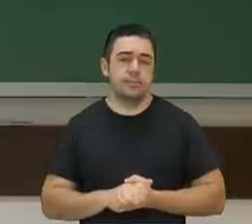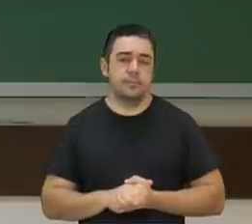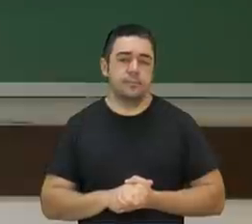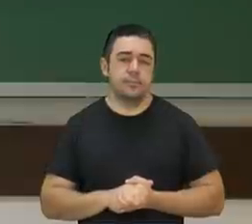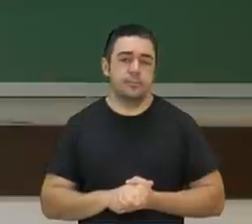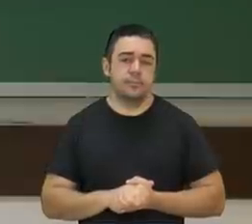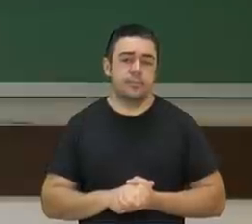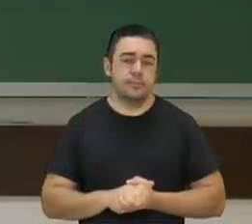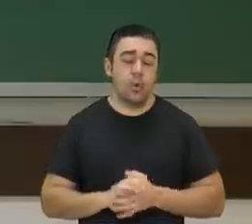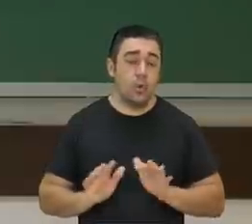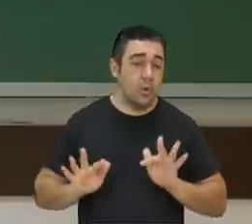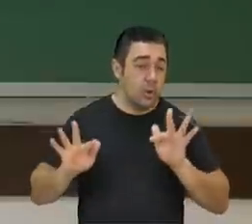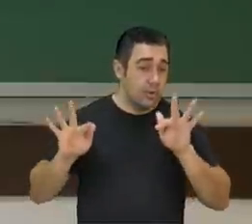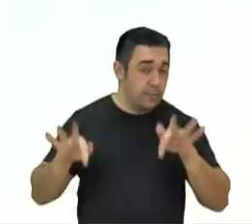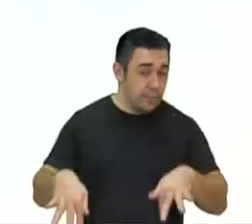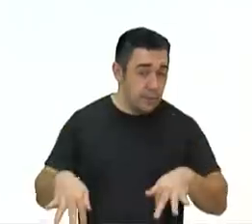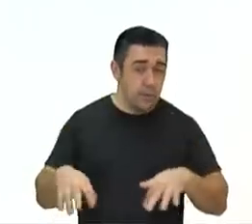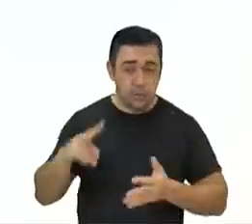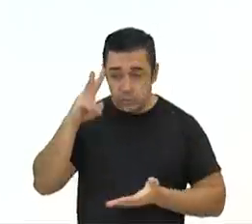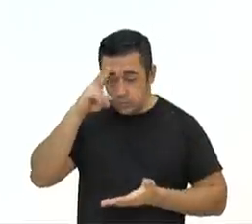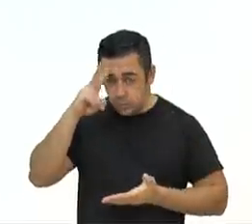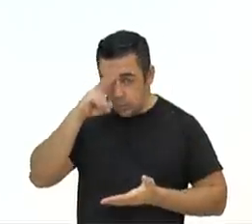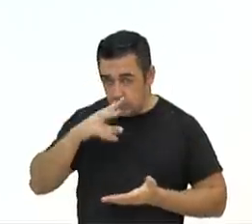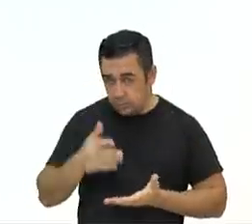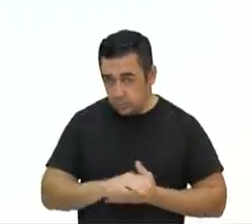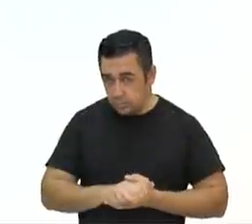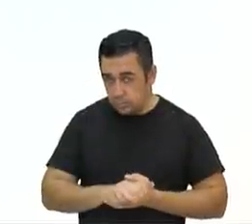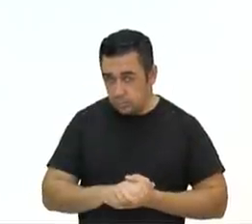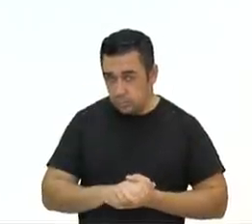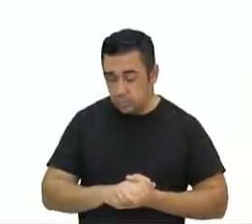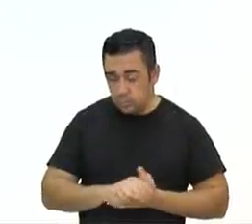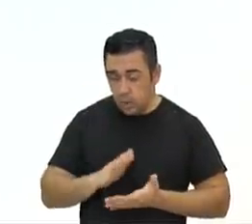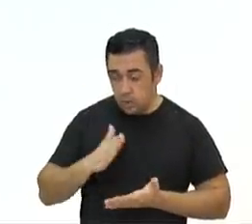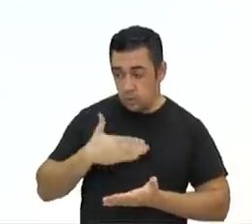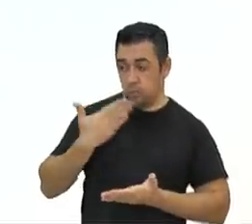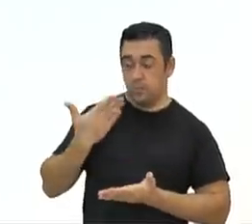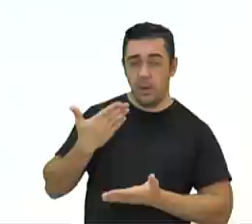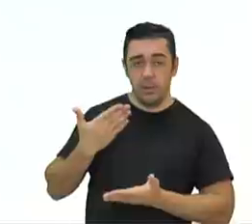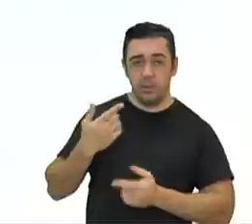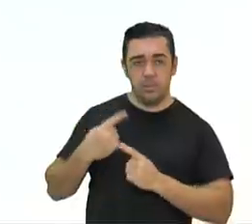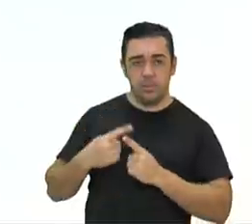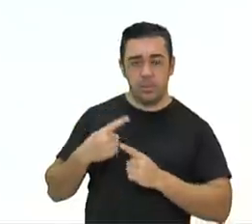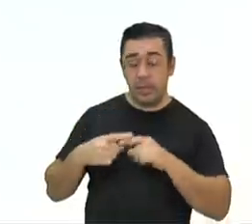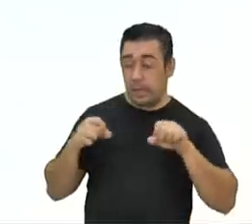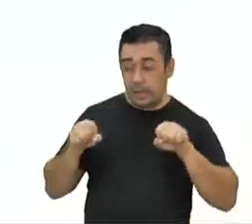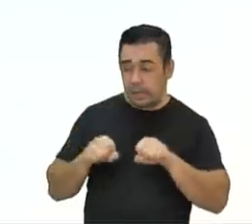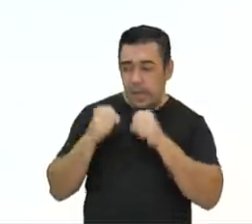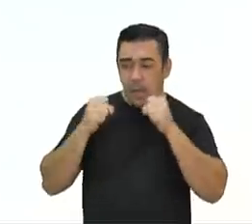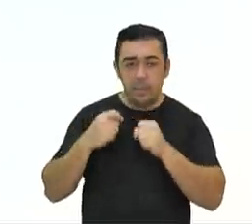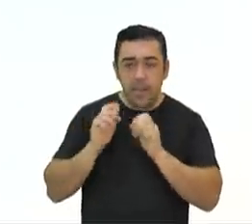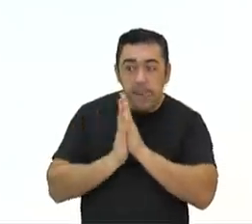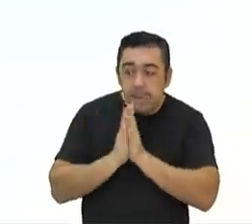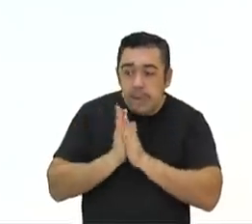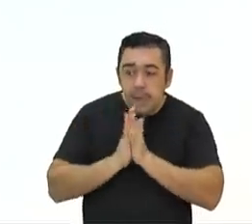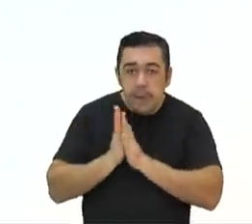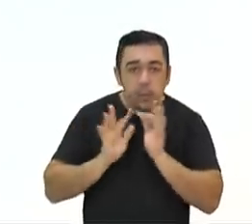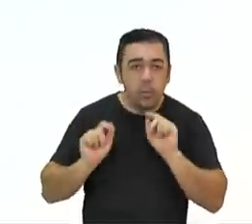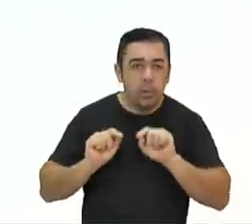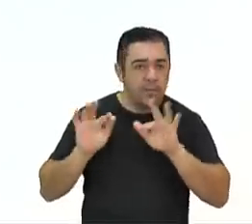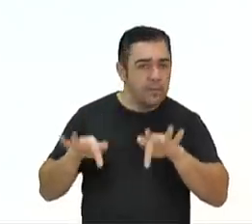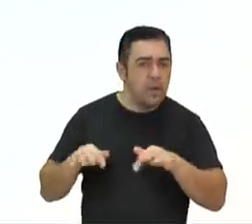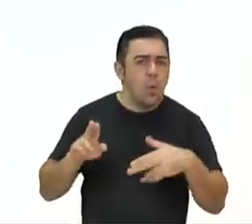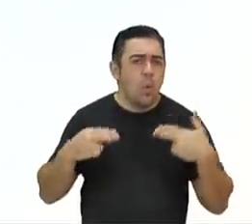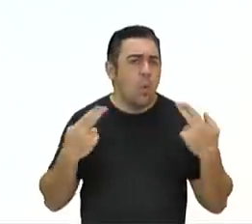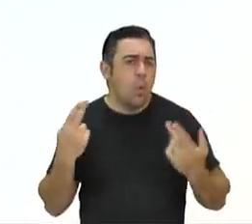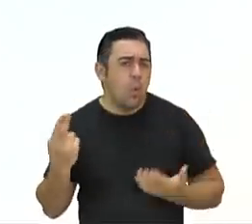observou. O final desse conto, ele surpreende o leitor, pois rompe com sua expectativa, ou ele já